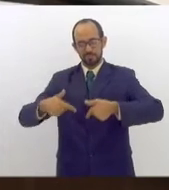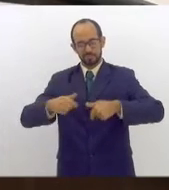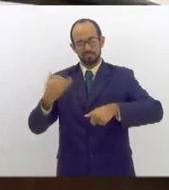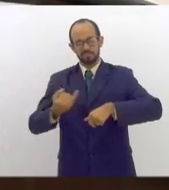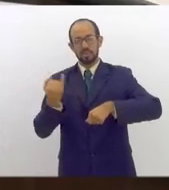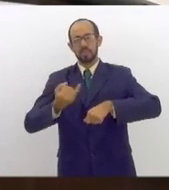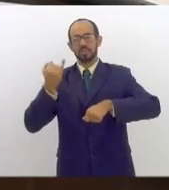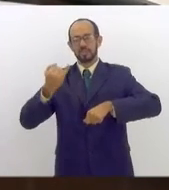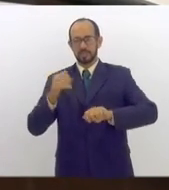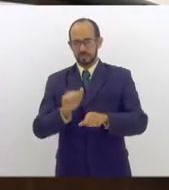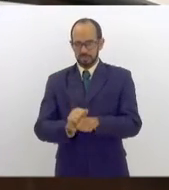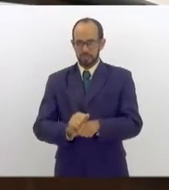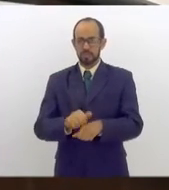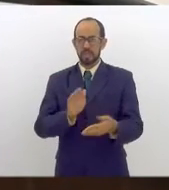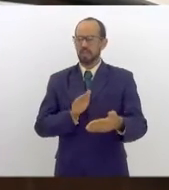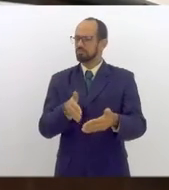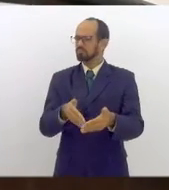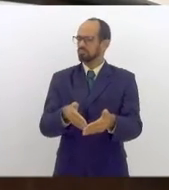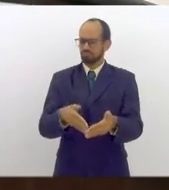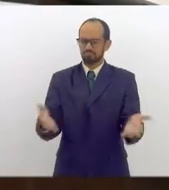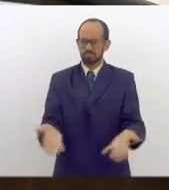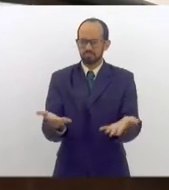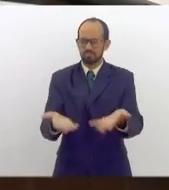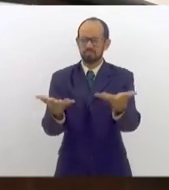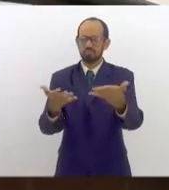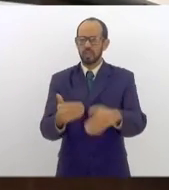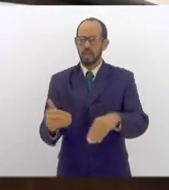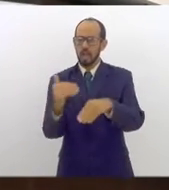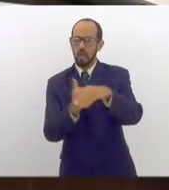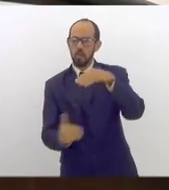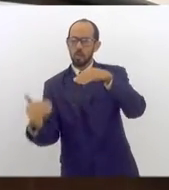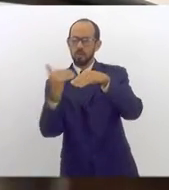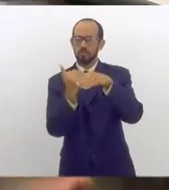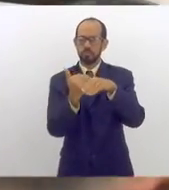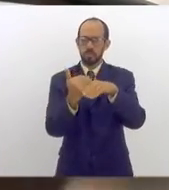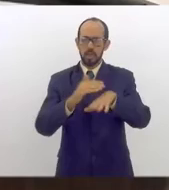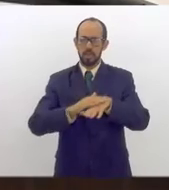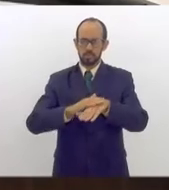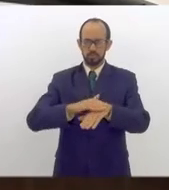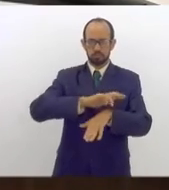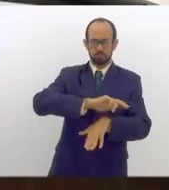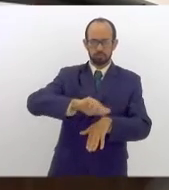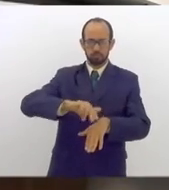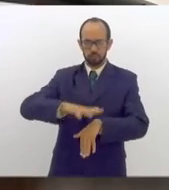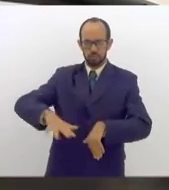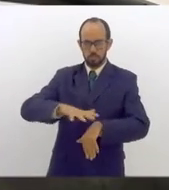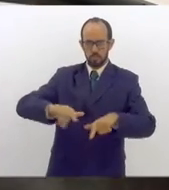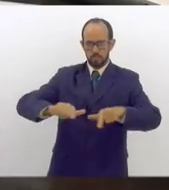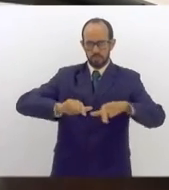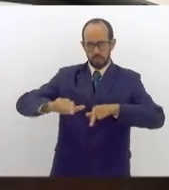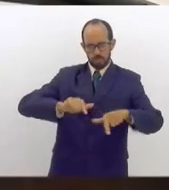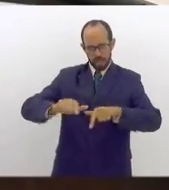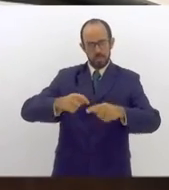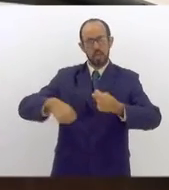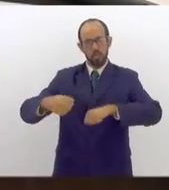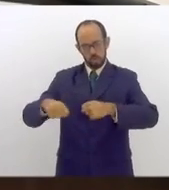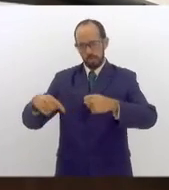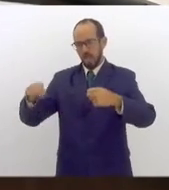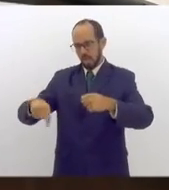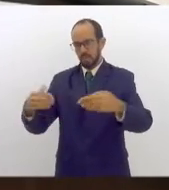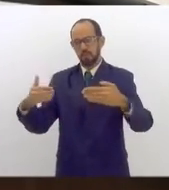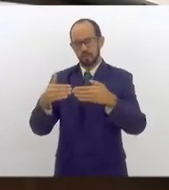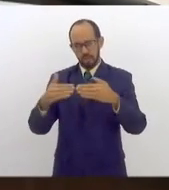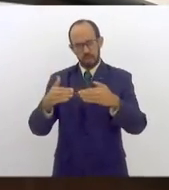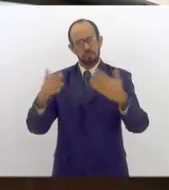importante na perspectiva da promoção da igualdade étnico-racial no mundo do trabalho. Parecer da Comissão de Economia é favorável,